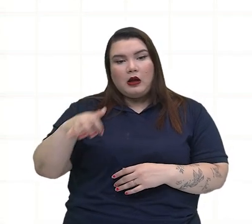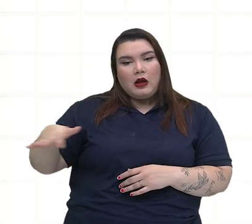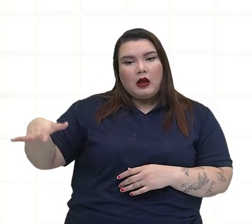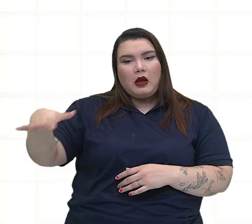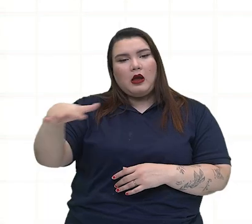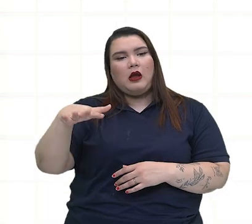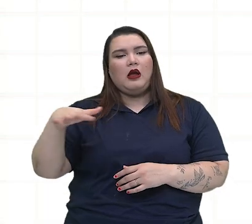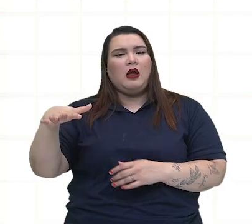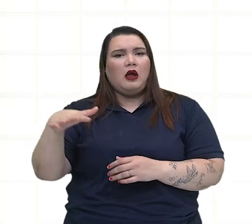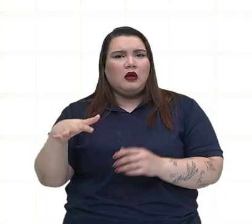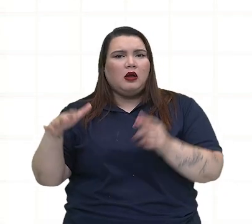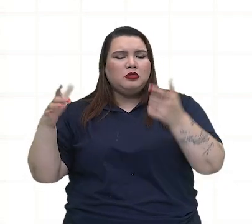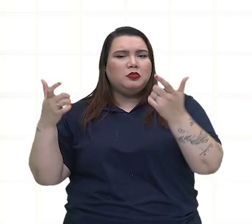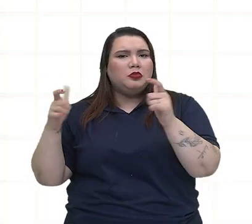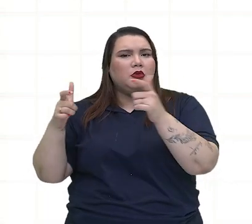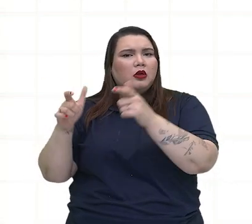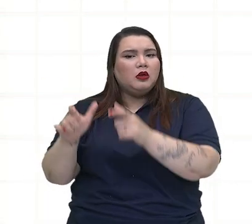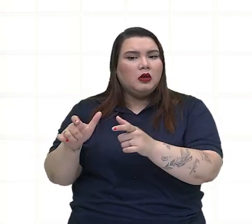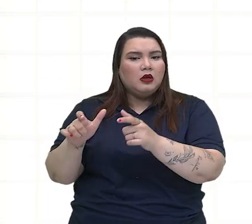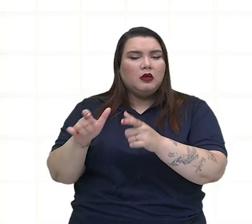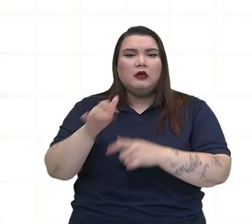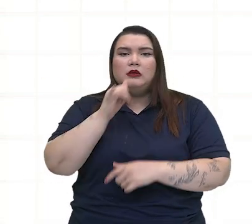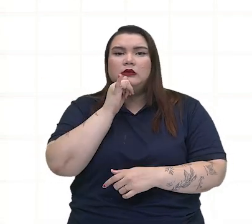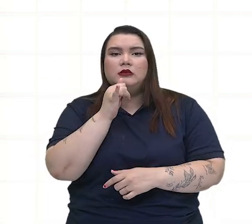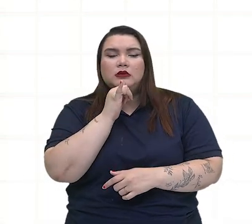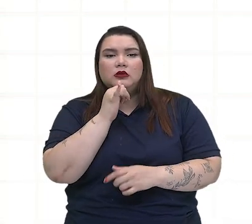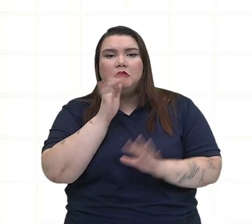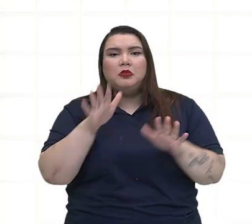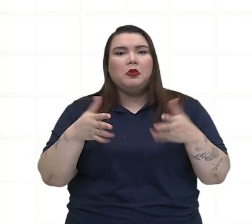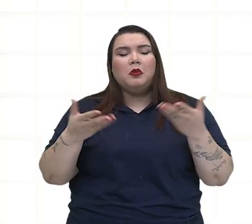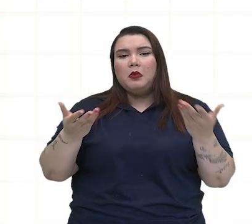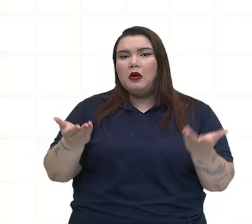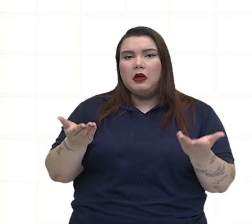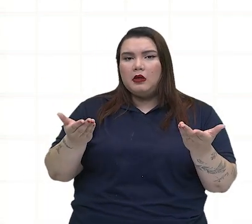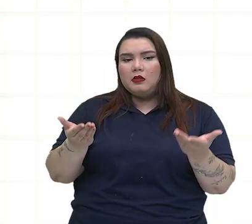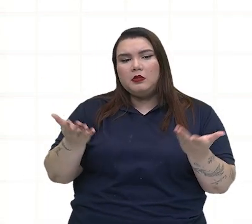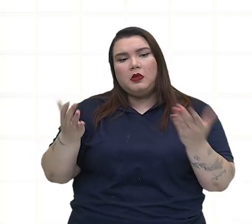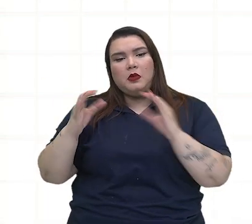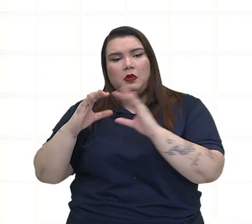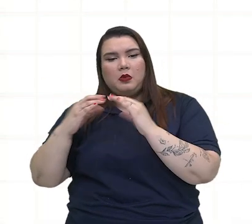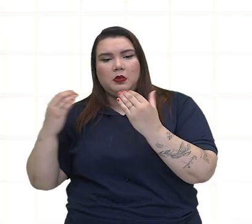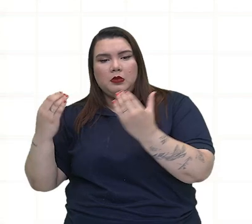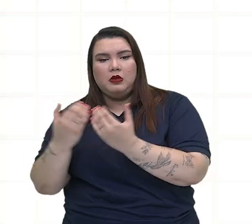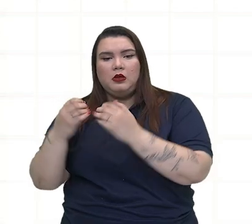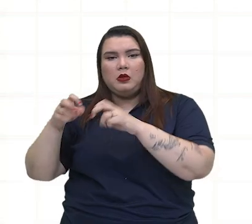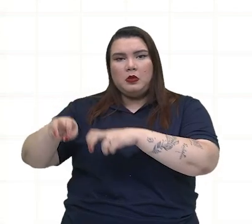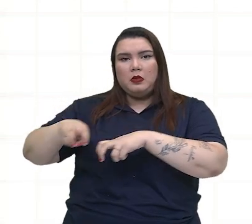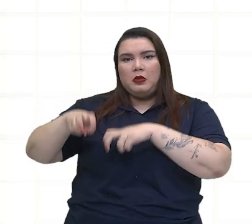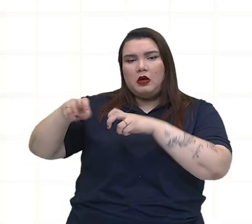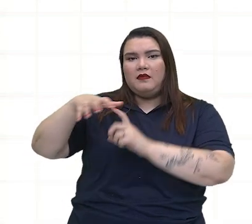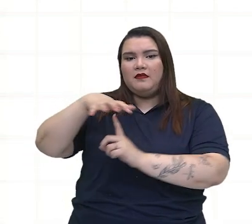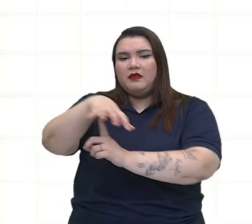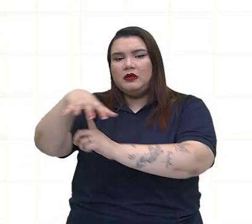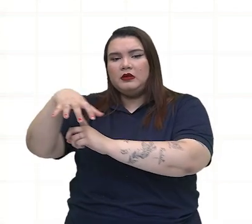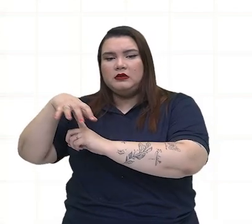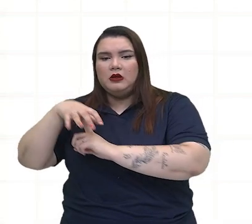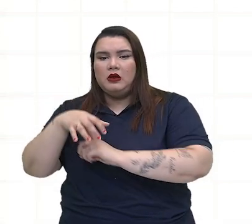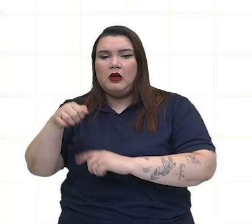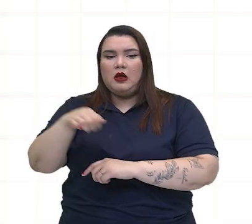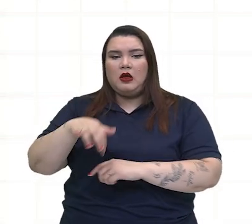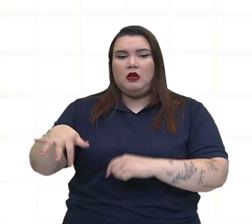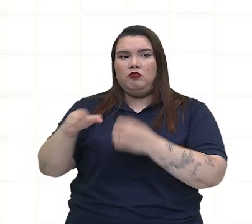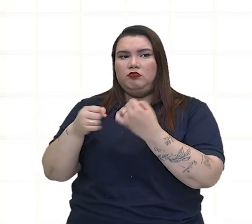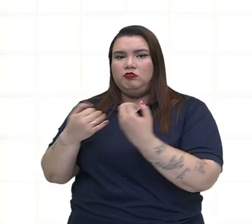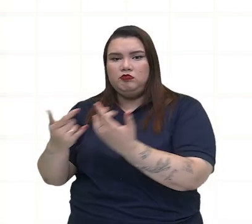áreas menos desenvolvidas. Que áreas podem ser essas? Comunidades rurais,